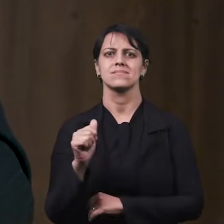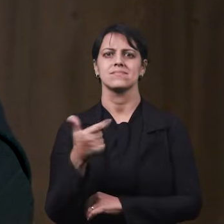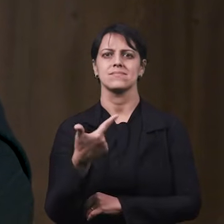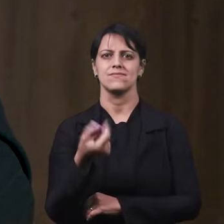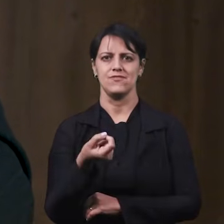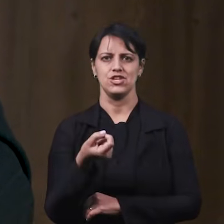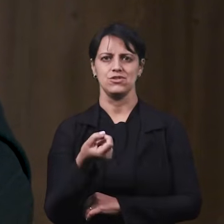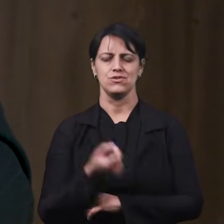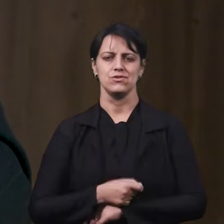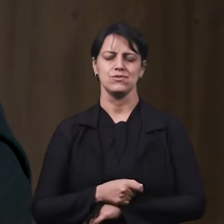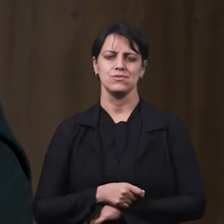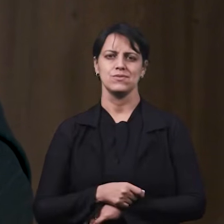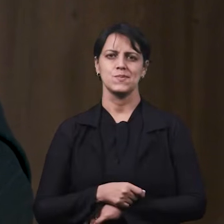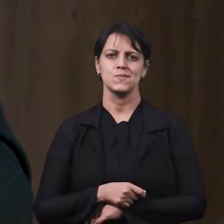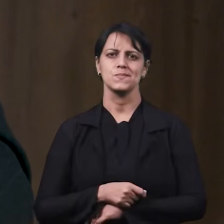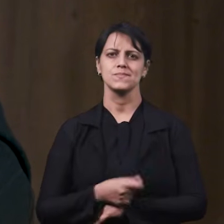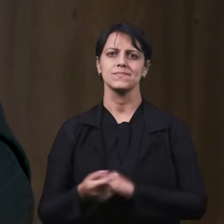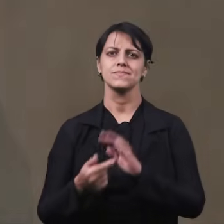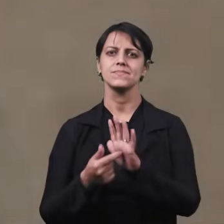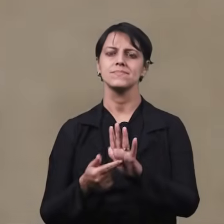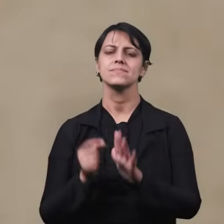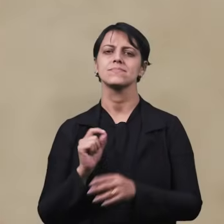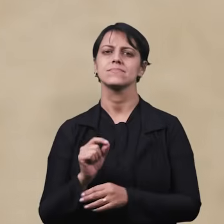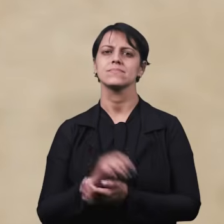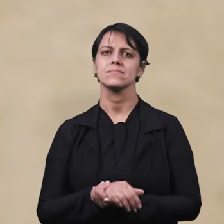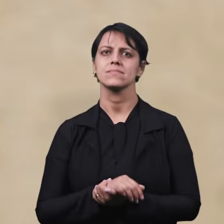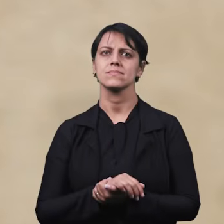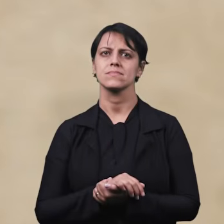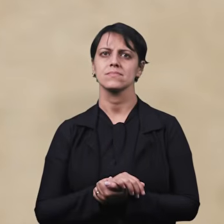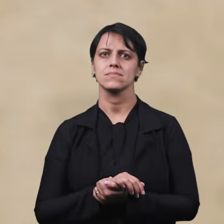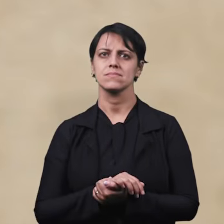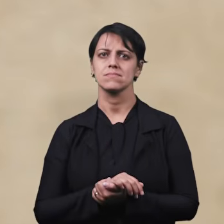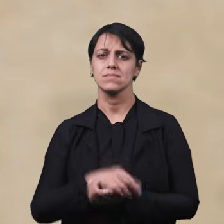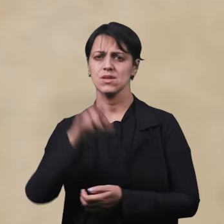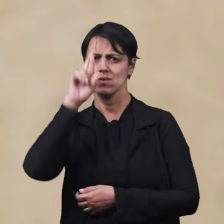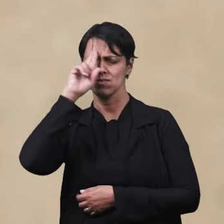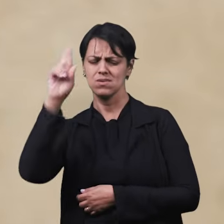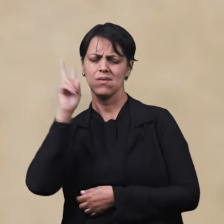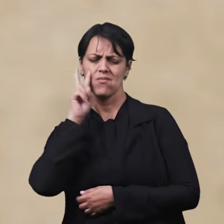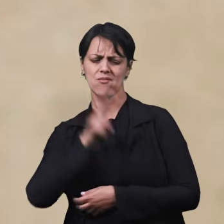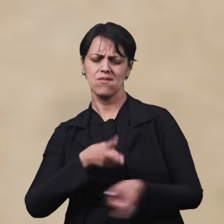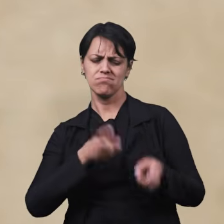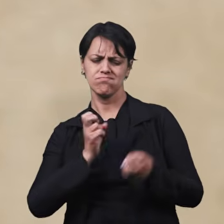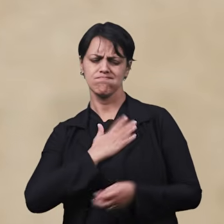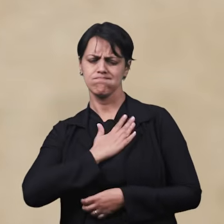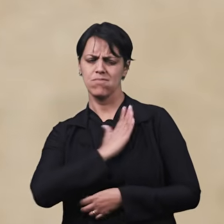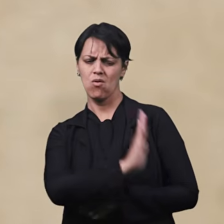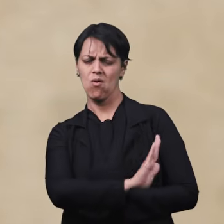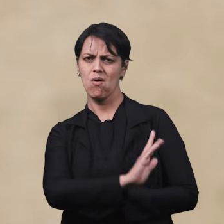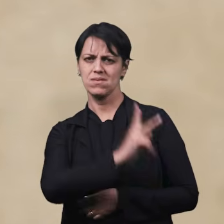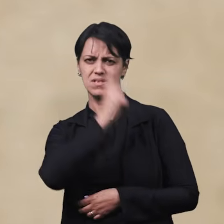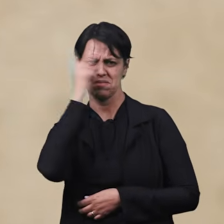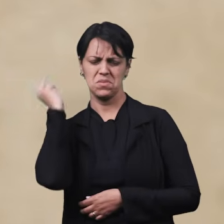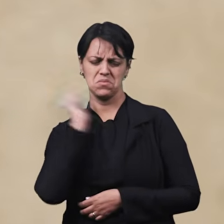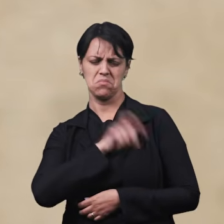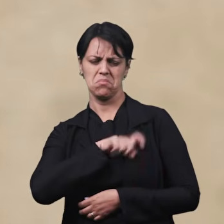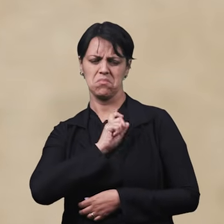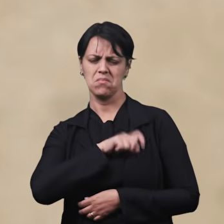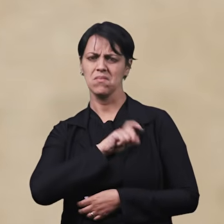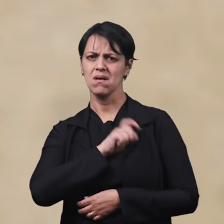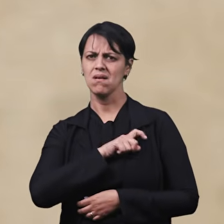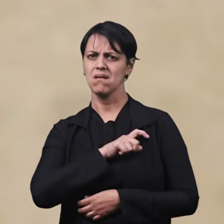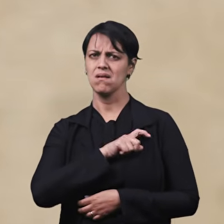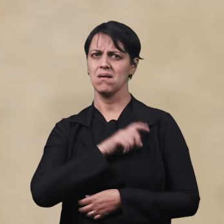o de número 20, e diz assim: abominação para o Senhor são os perversos de